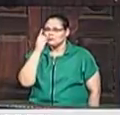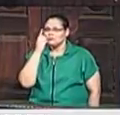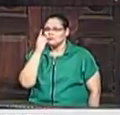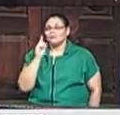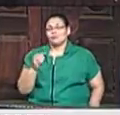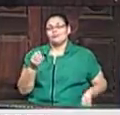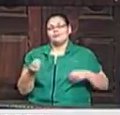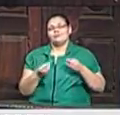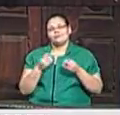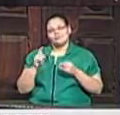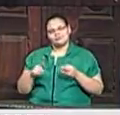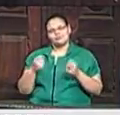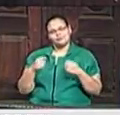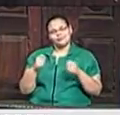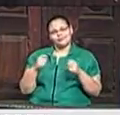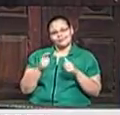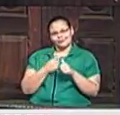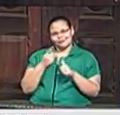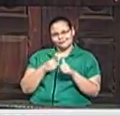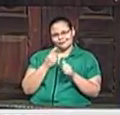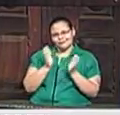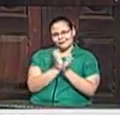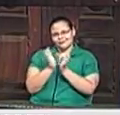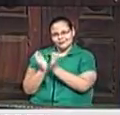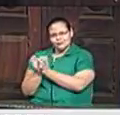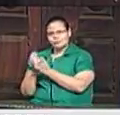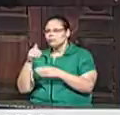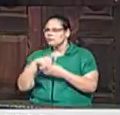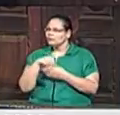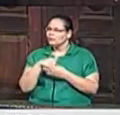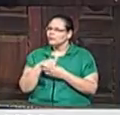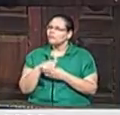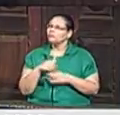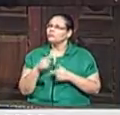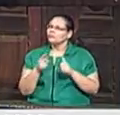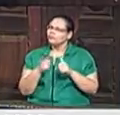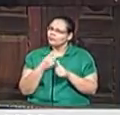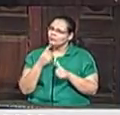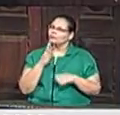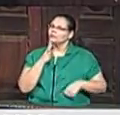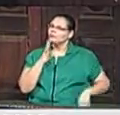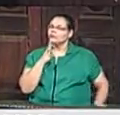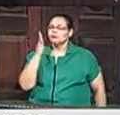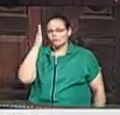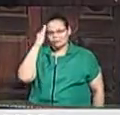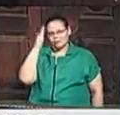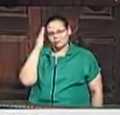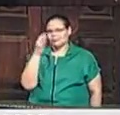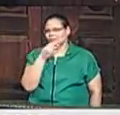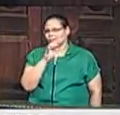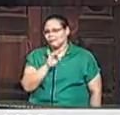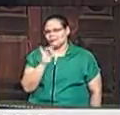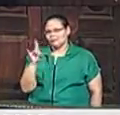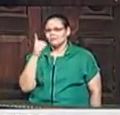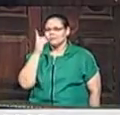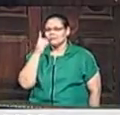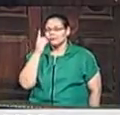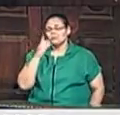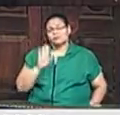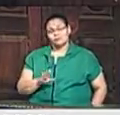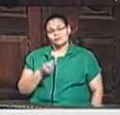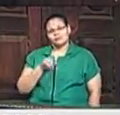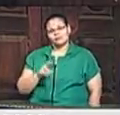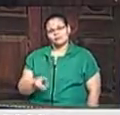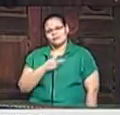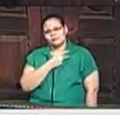é colhido nas comissões, já é preciso conhecer. Mas, senhor presidente,